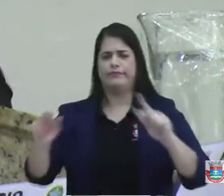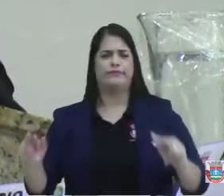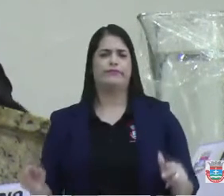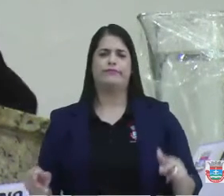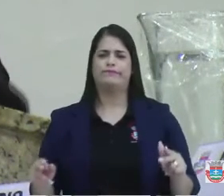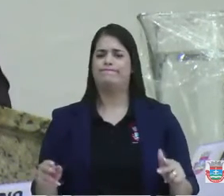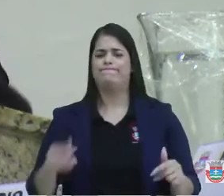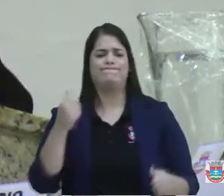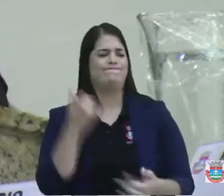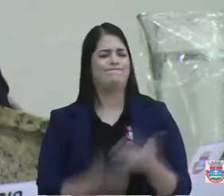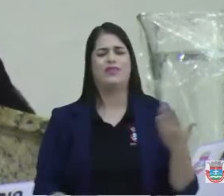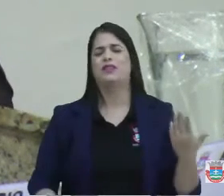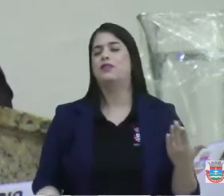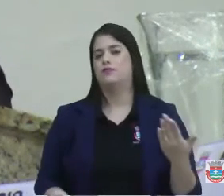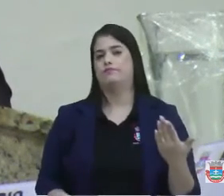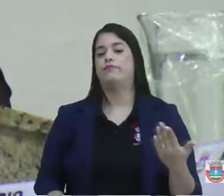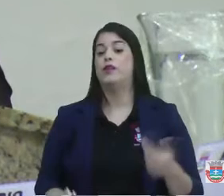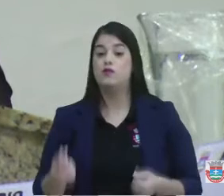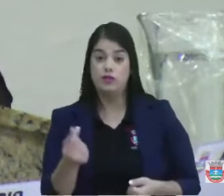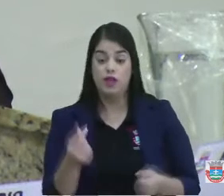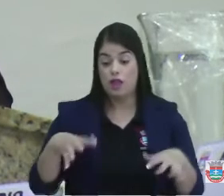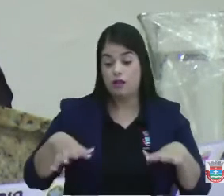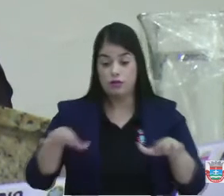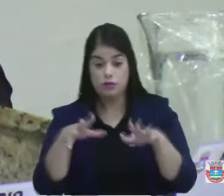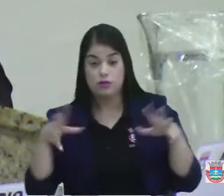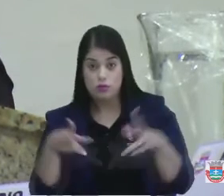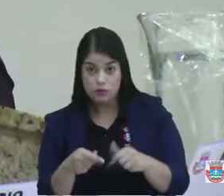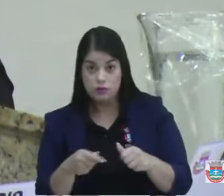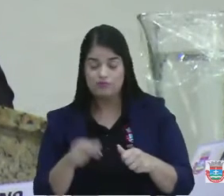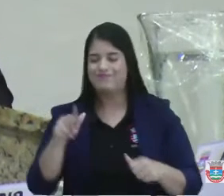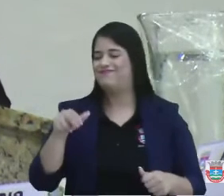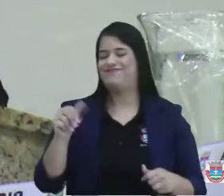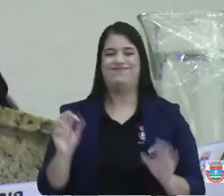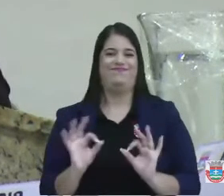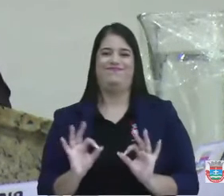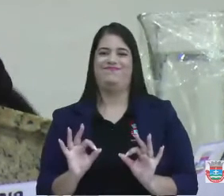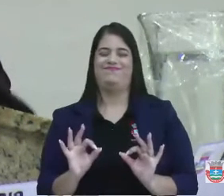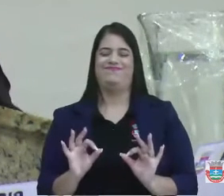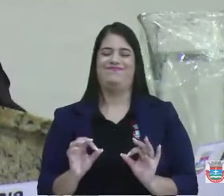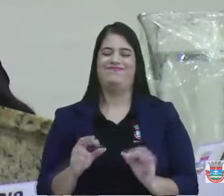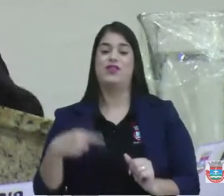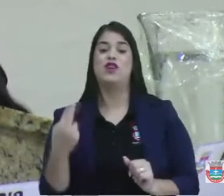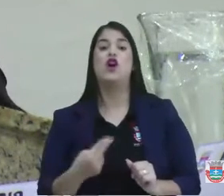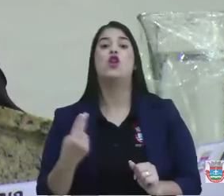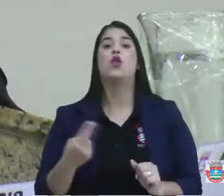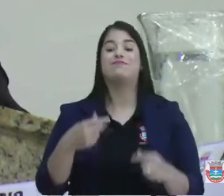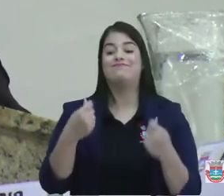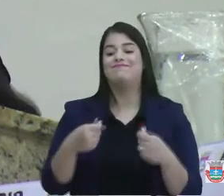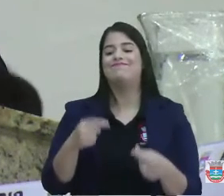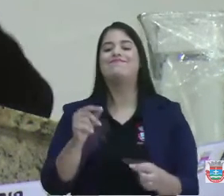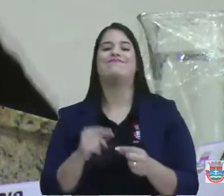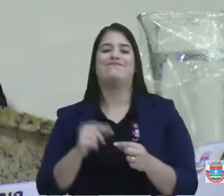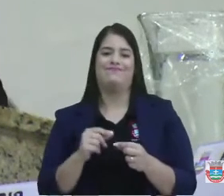dois mostrou a eles que o dinheiro não foi tudo e nem é nunca porque quando a gente planta a gente colhe